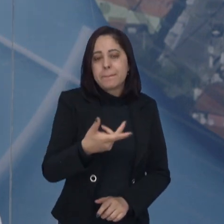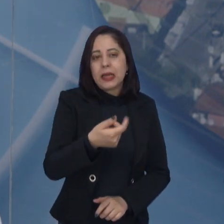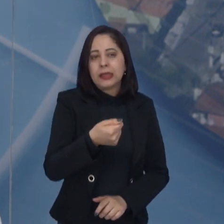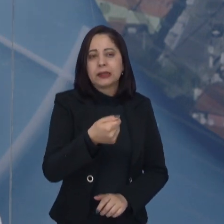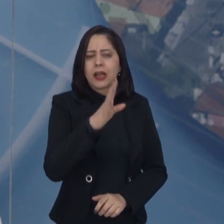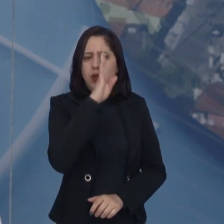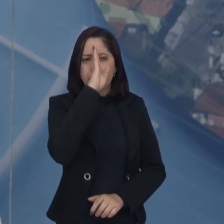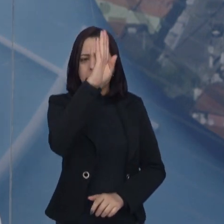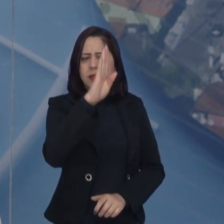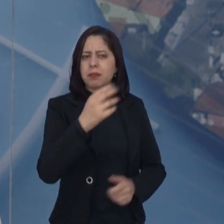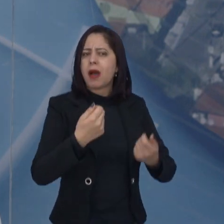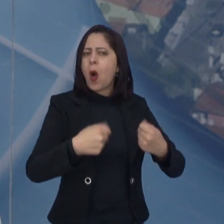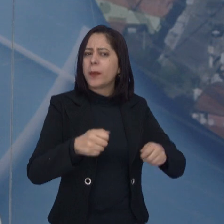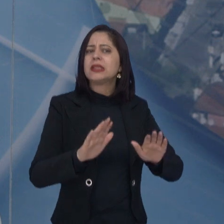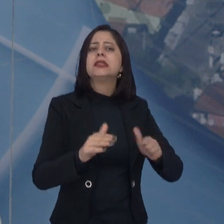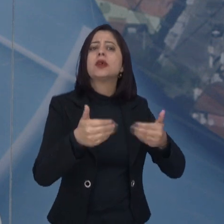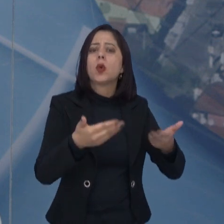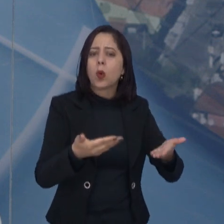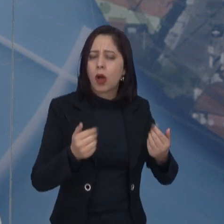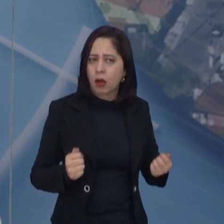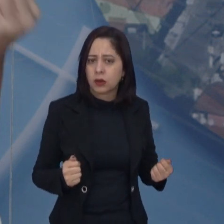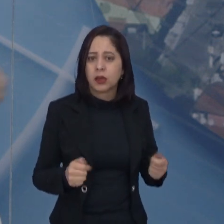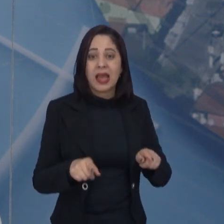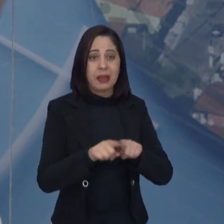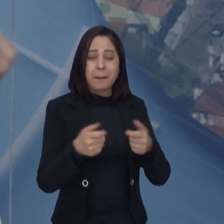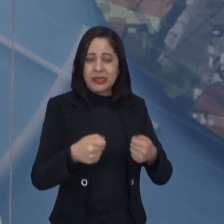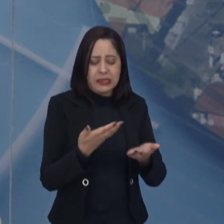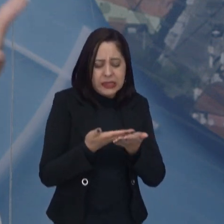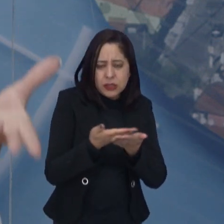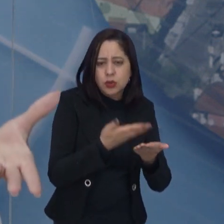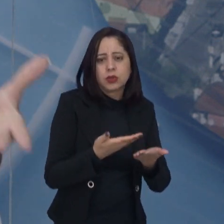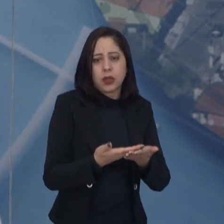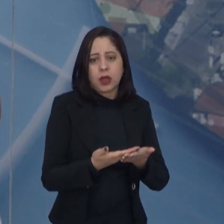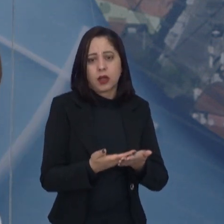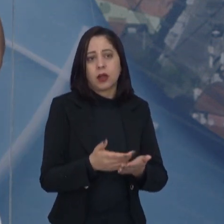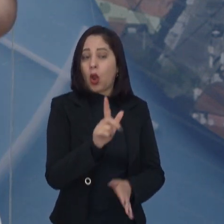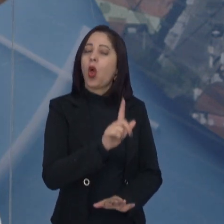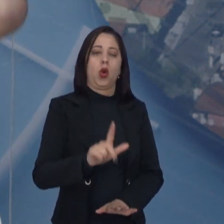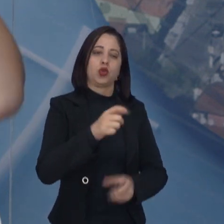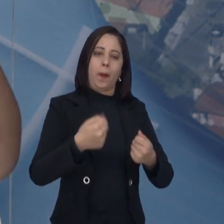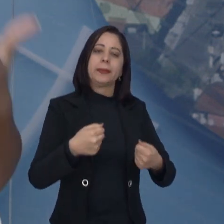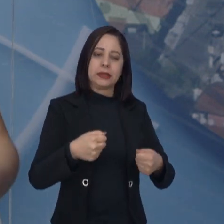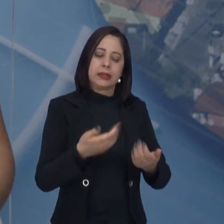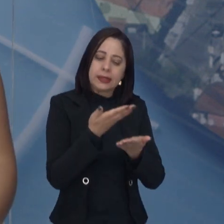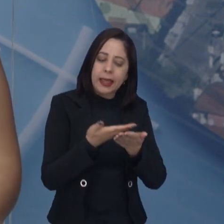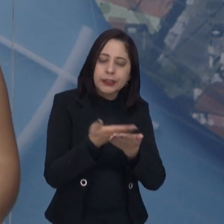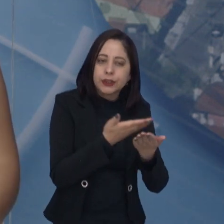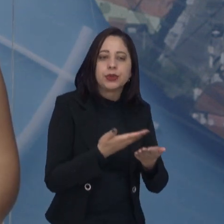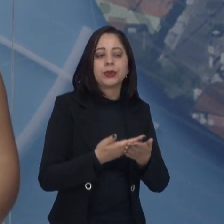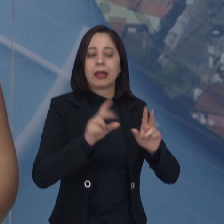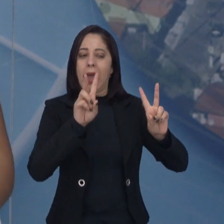um influencer hoje? É preciso também, né, estudar como que funciona. Claro, o seu nicho, né, você precisa para poder fazer